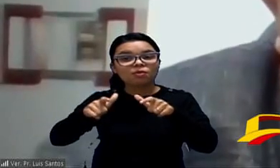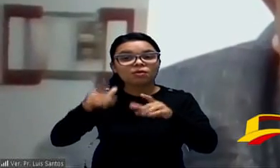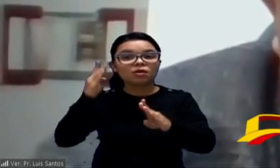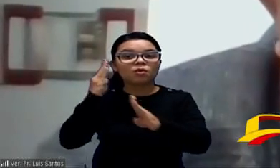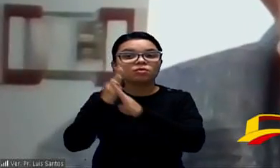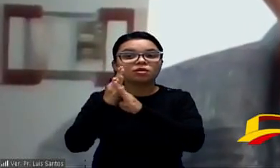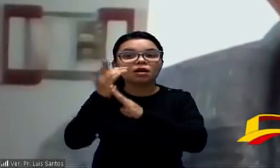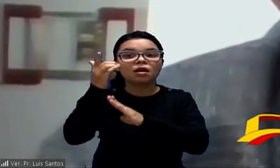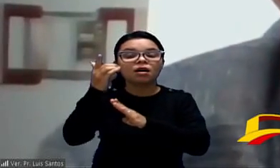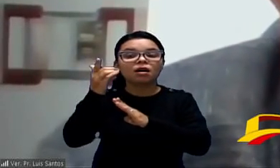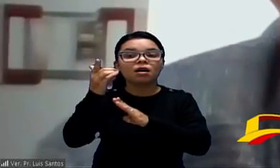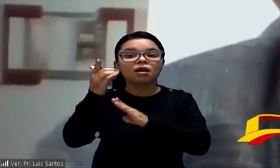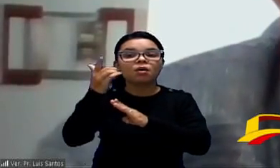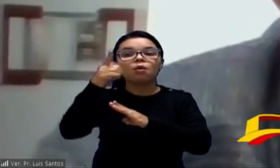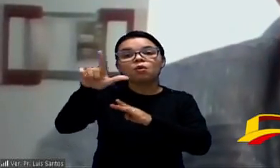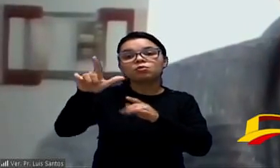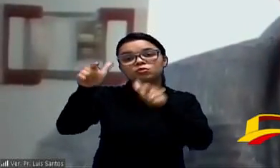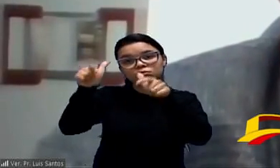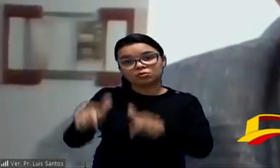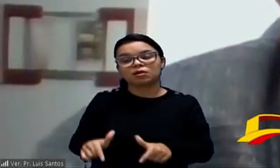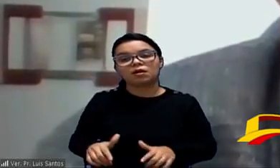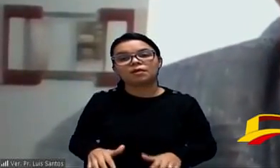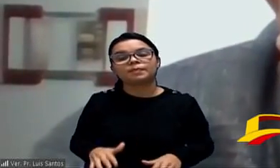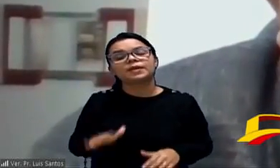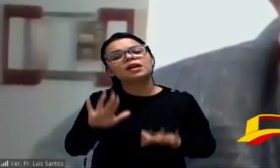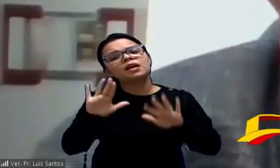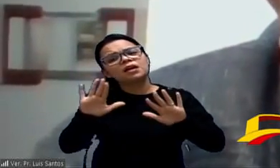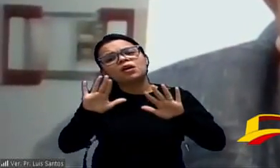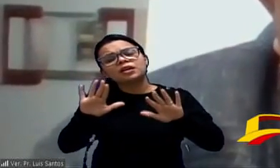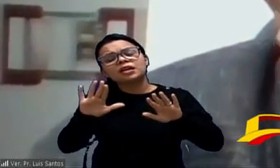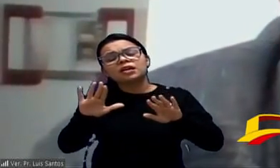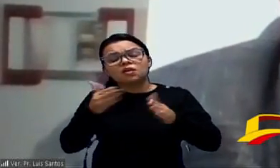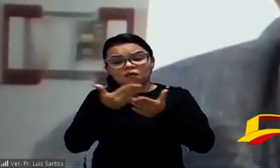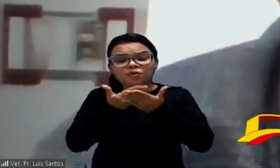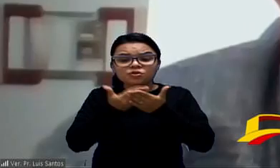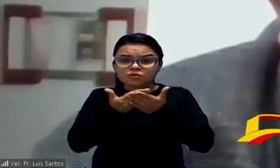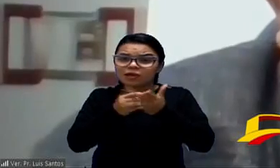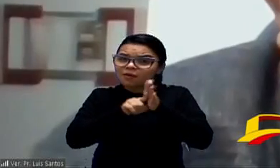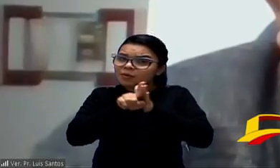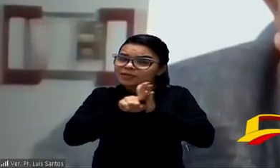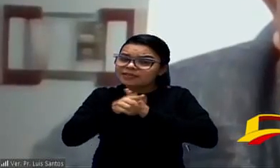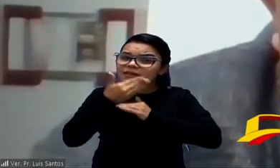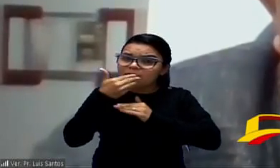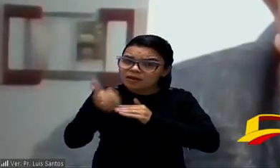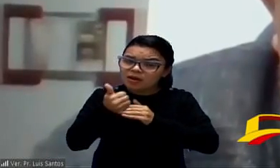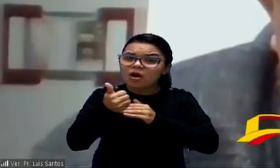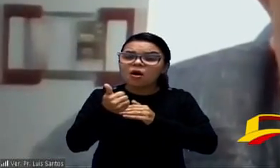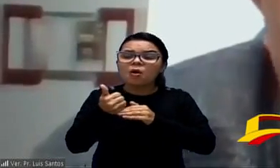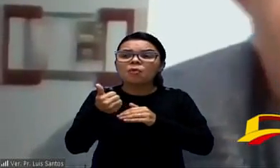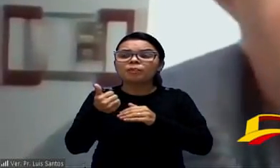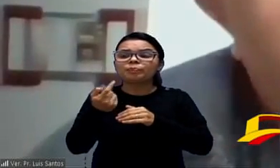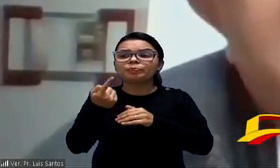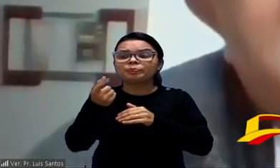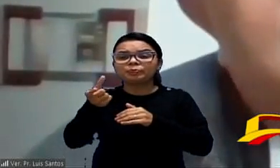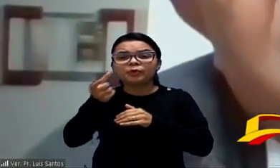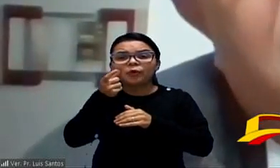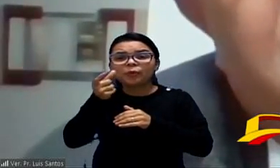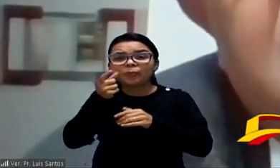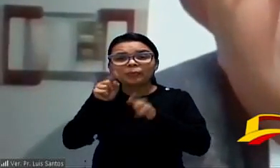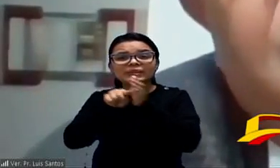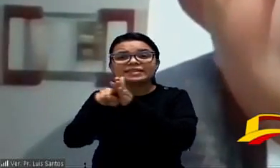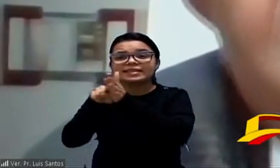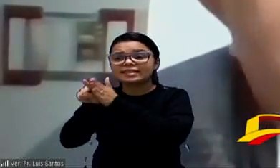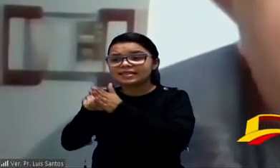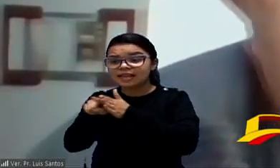isso melhor, inclusive vendo junto com o próprio pessoal dos bancos, sei lá, como é que a gente